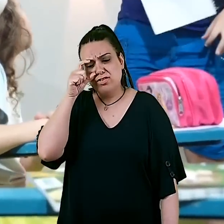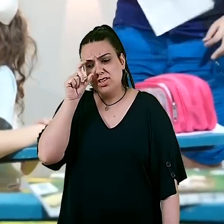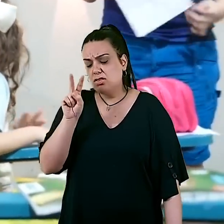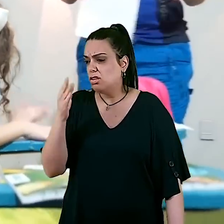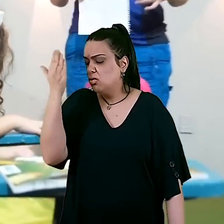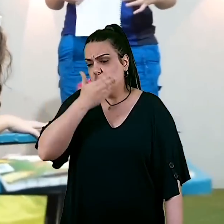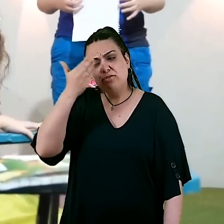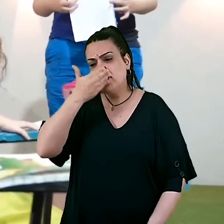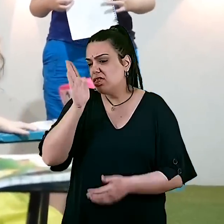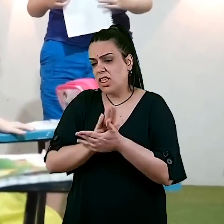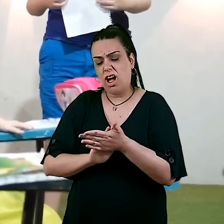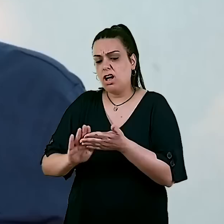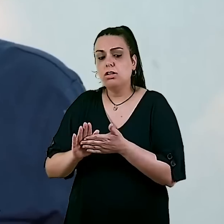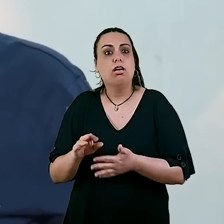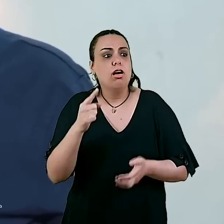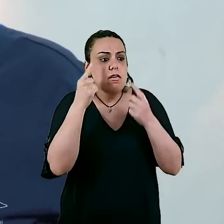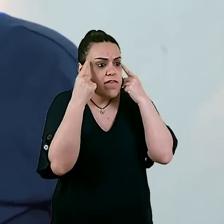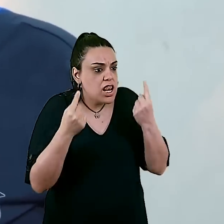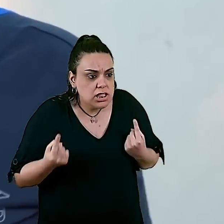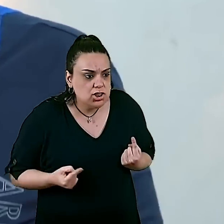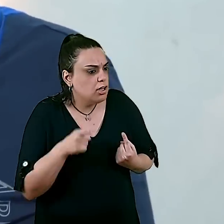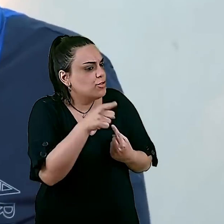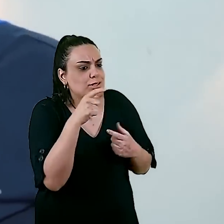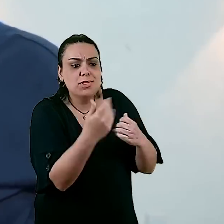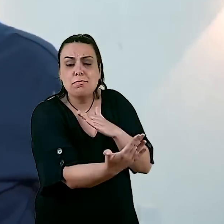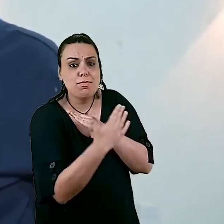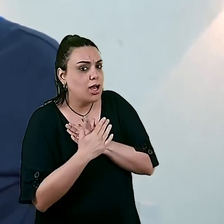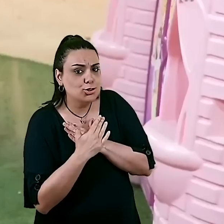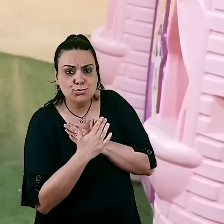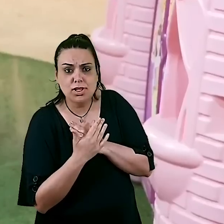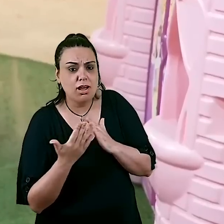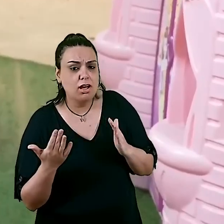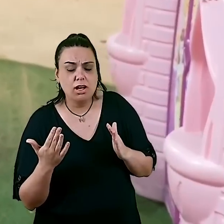Vitor, eu não vi nada! Valentina, você tem que me ajudar!